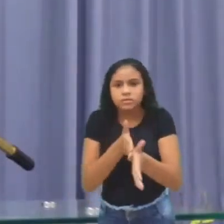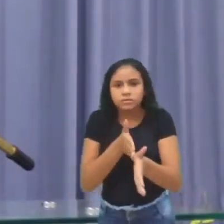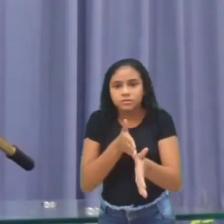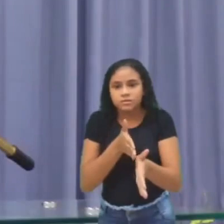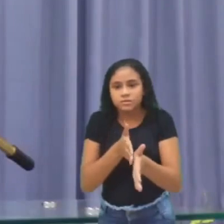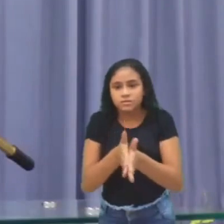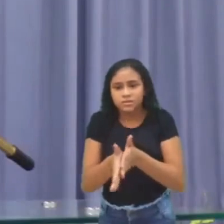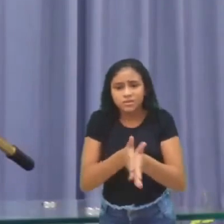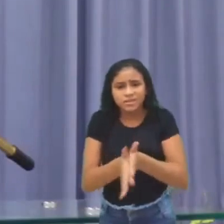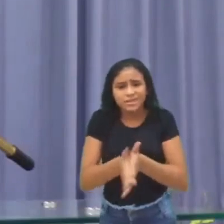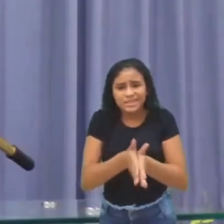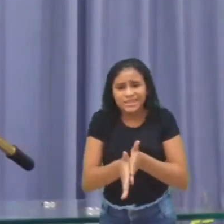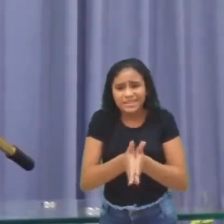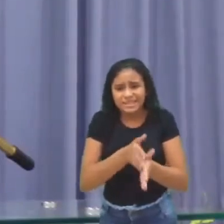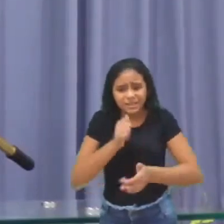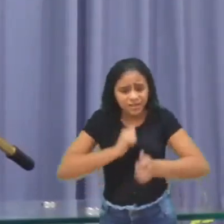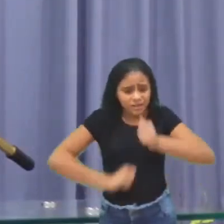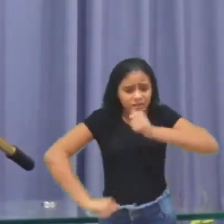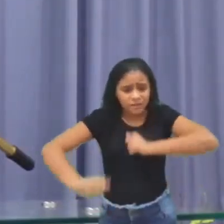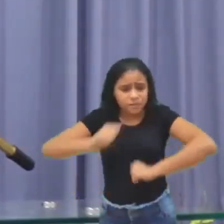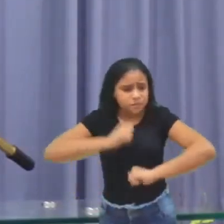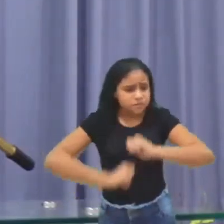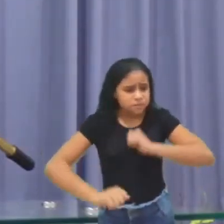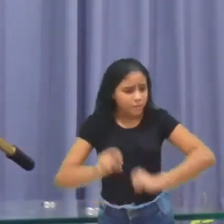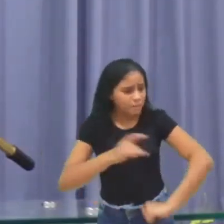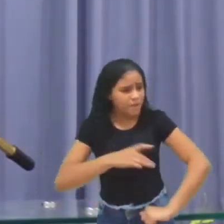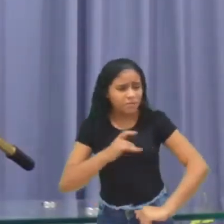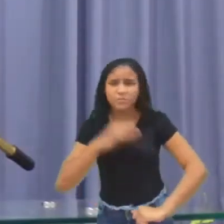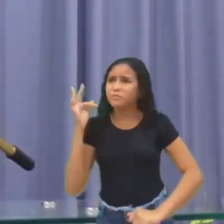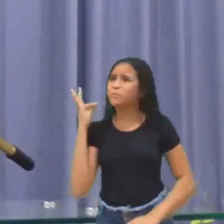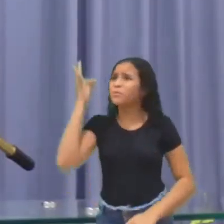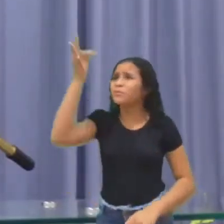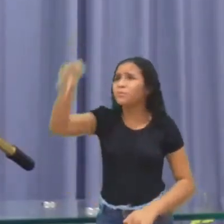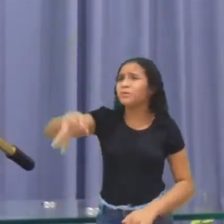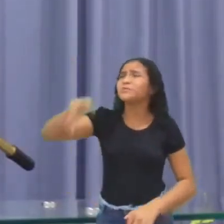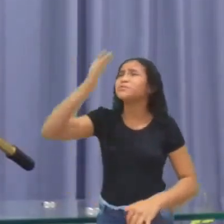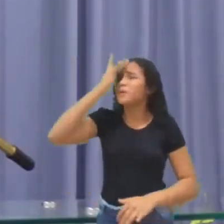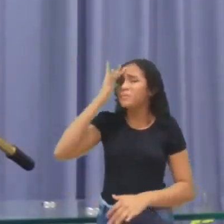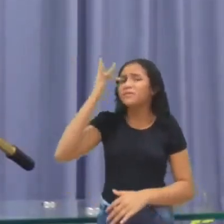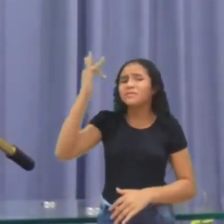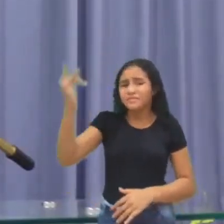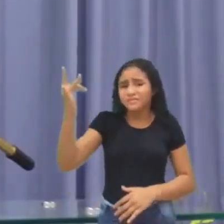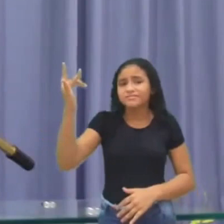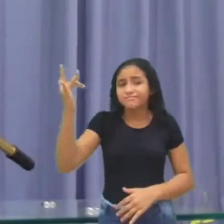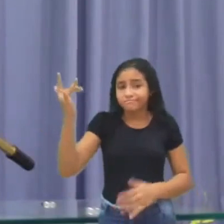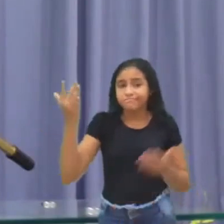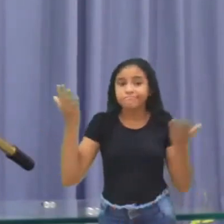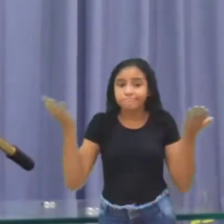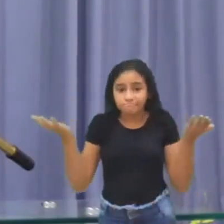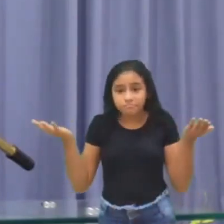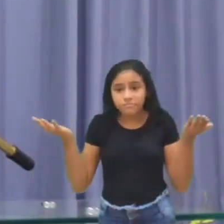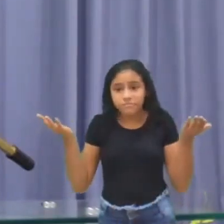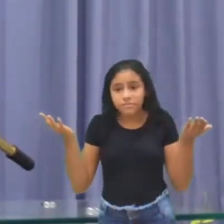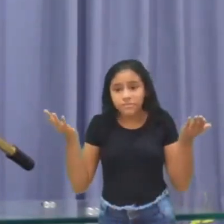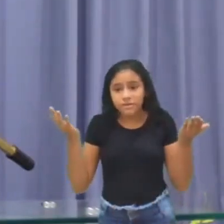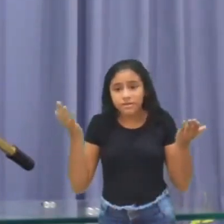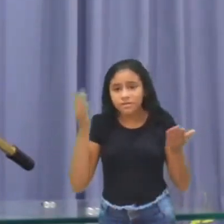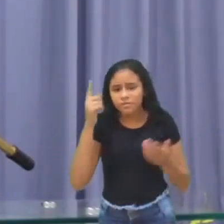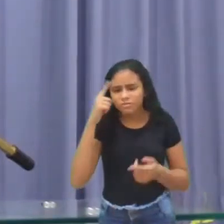de ansiedade, de medo, medo do futuro, medo do amanhã, de uma tensão muito